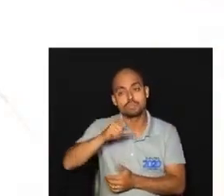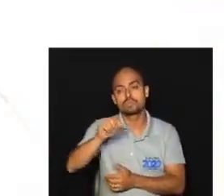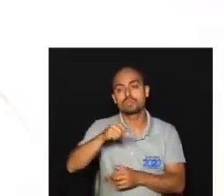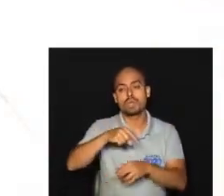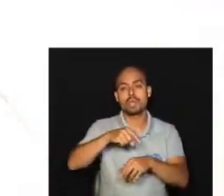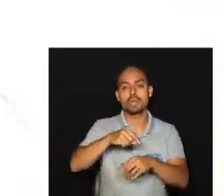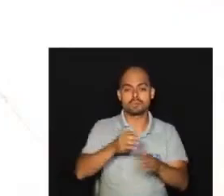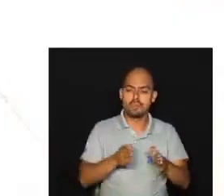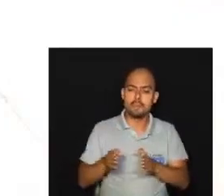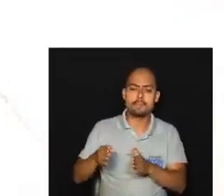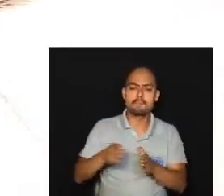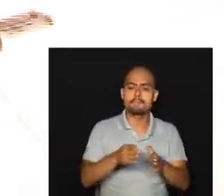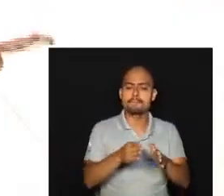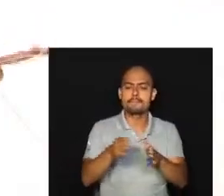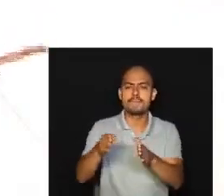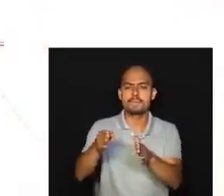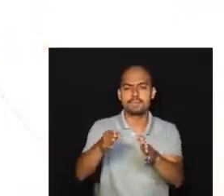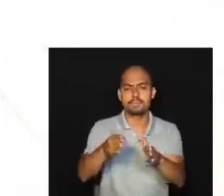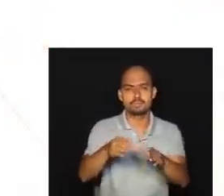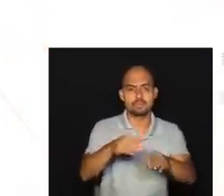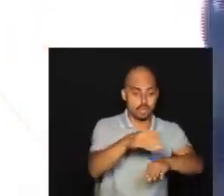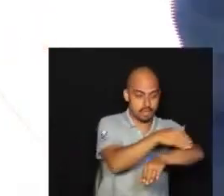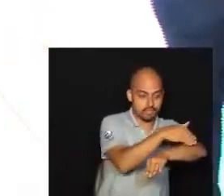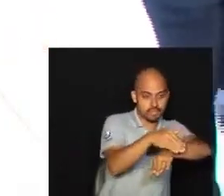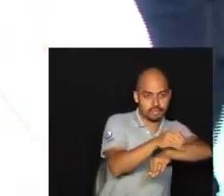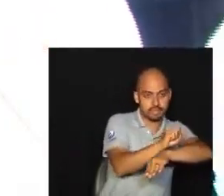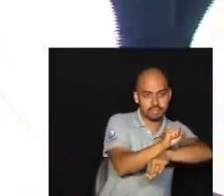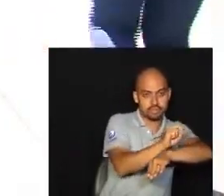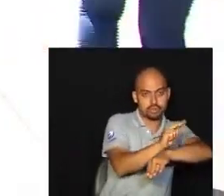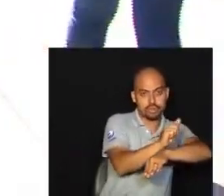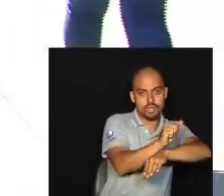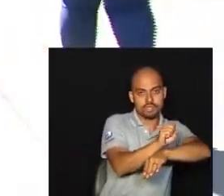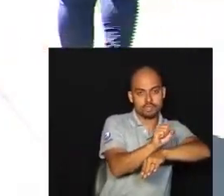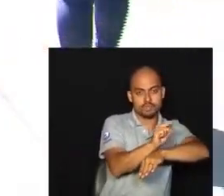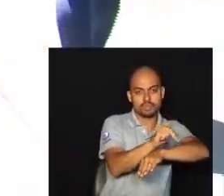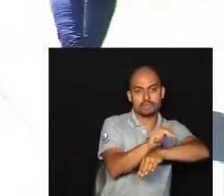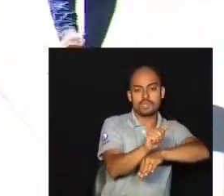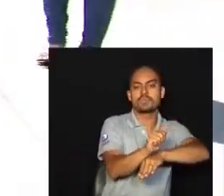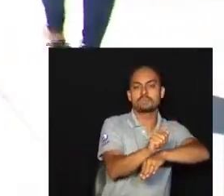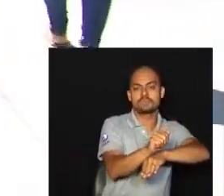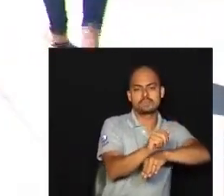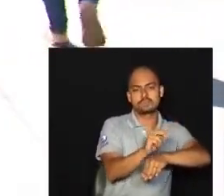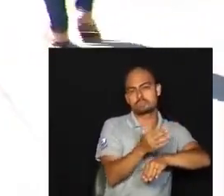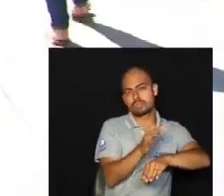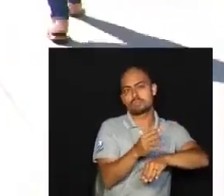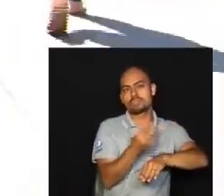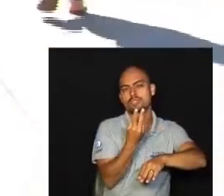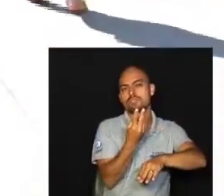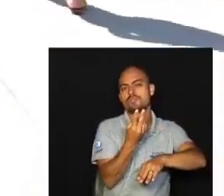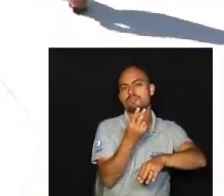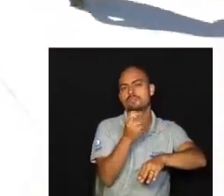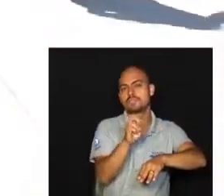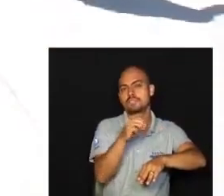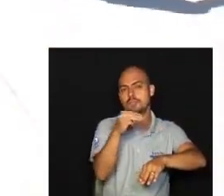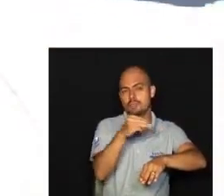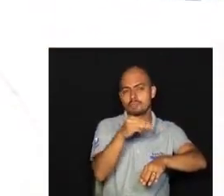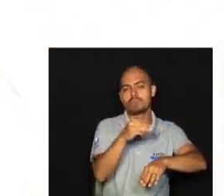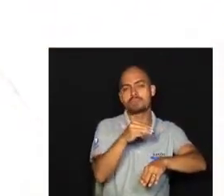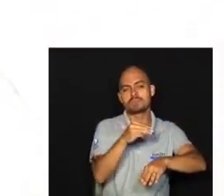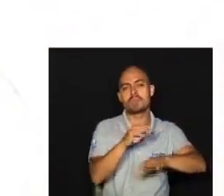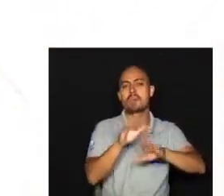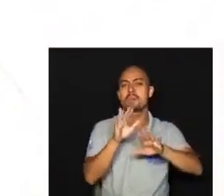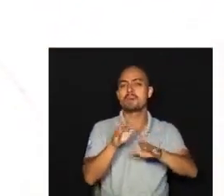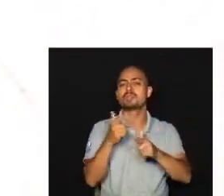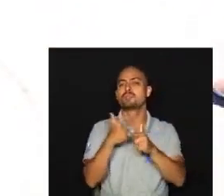esse trajeto entre a Avenida Suassuna até aqui em uns 25 minutos. Mas quando chegamos aqui, a